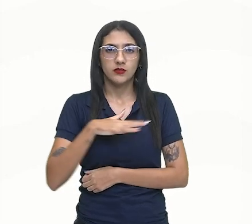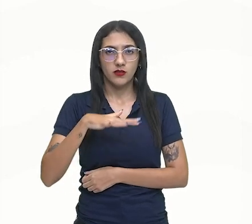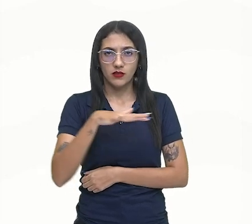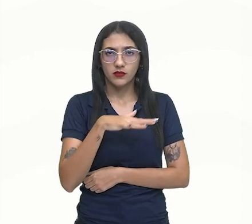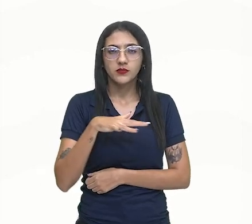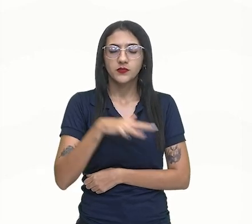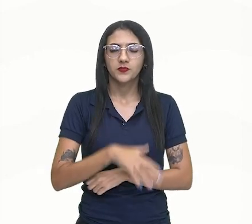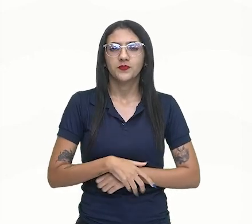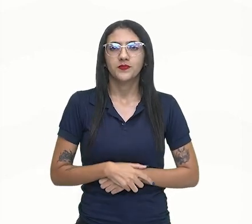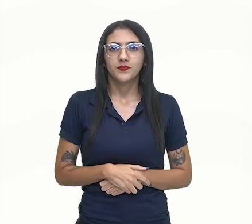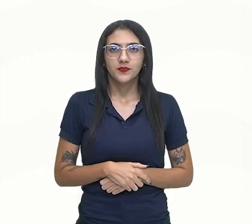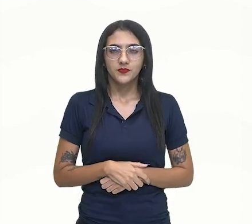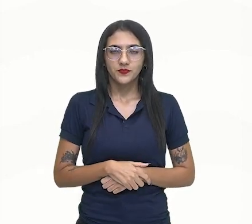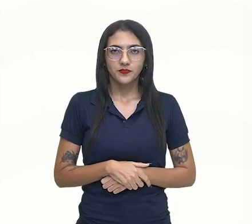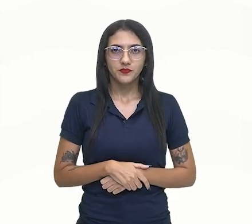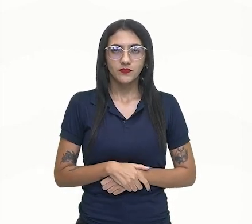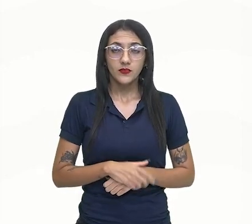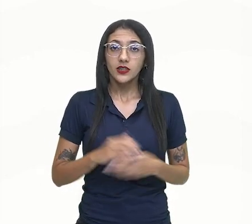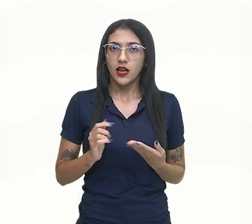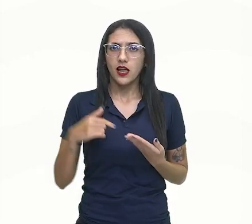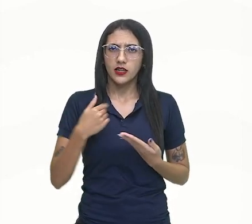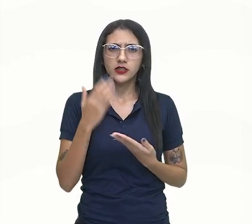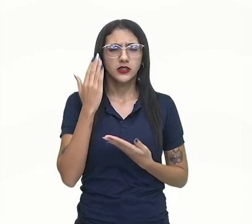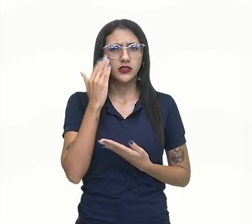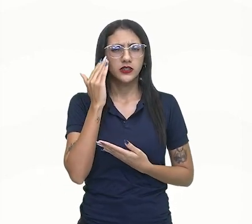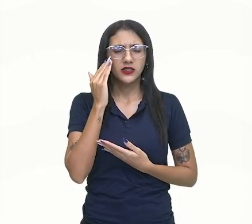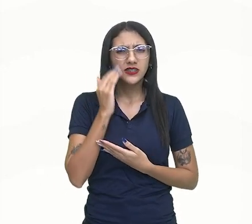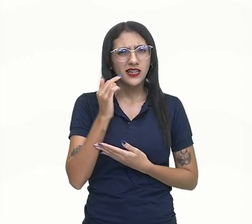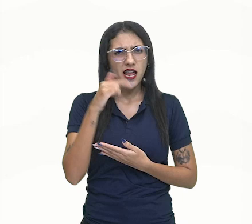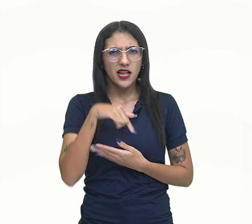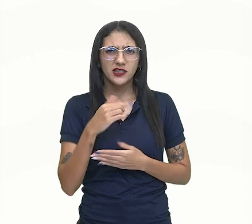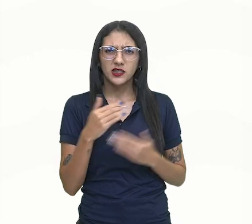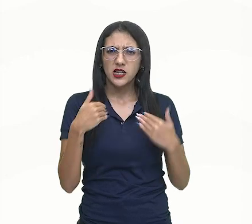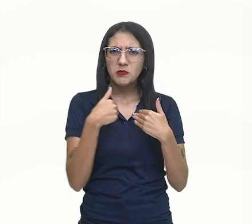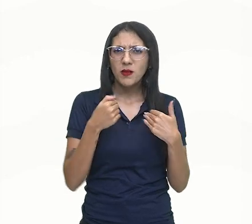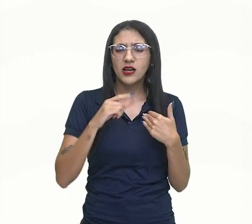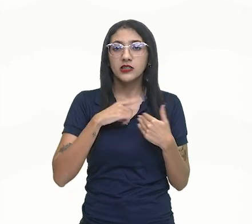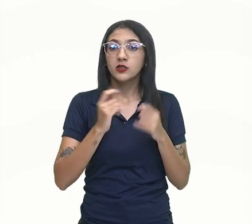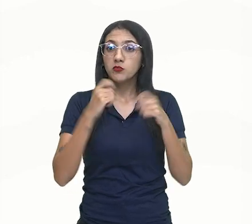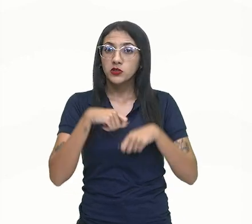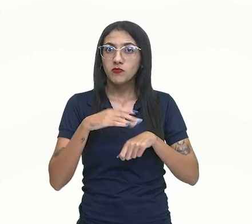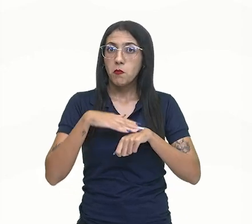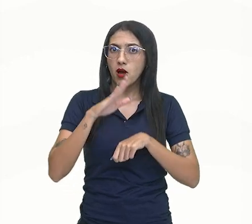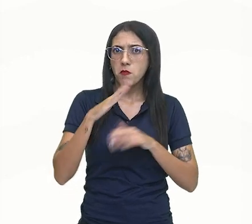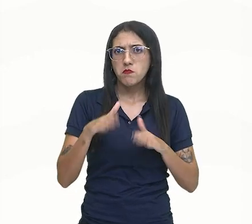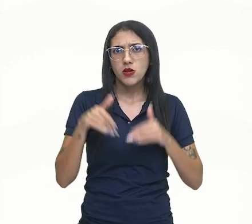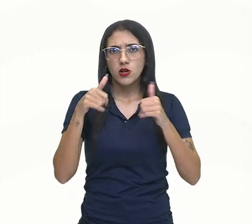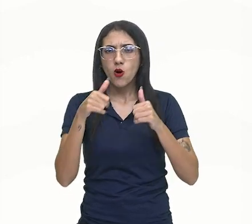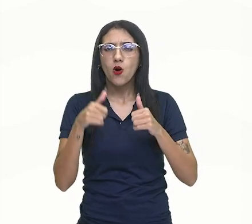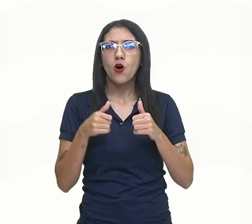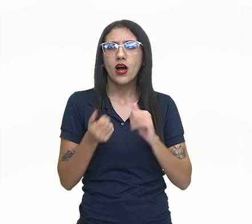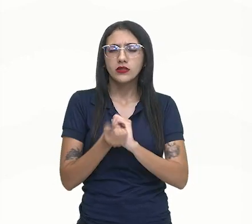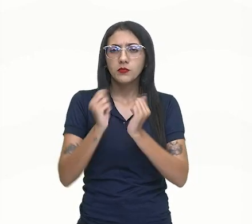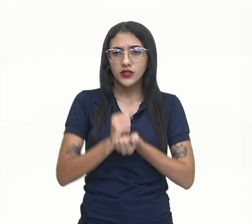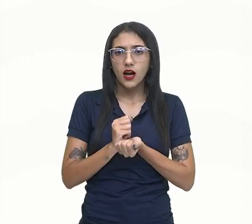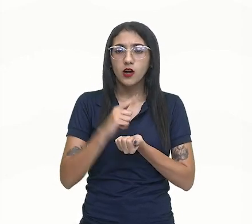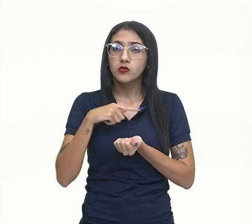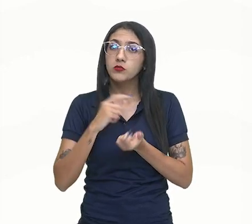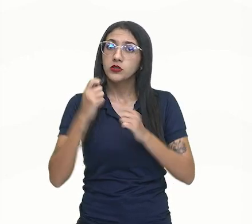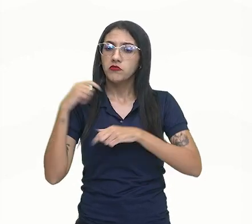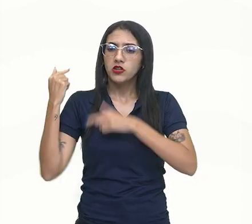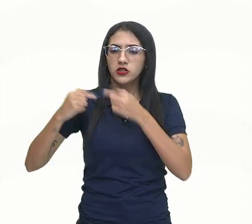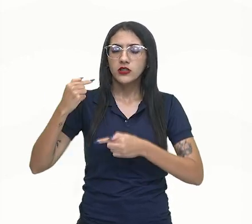aí nós temos que esses seres mais adaptados, eles conseguem se sobreviver e se reproduzir, seja